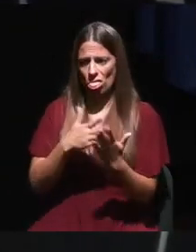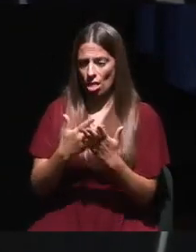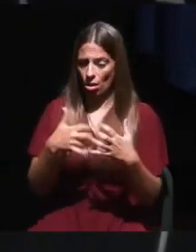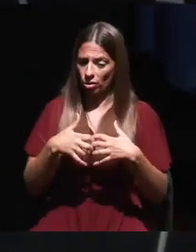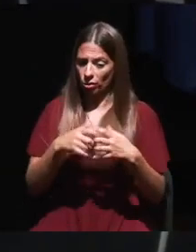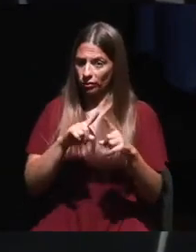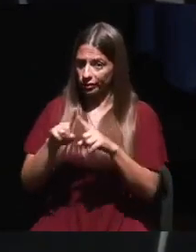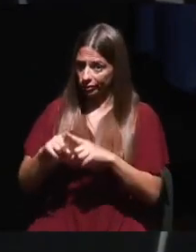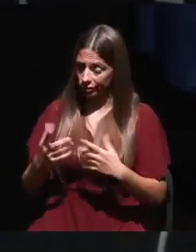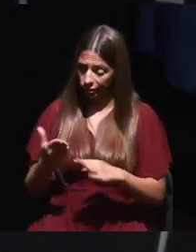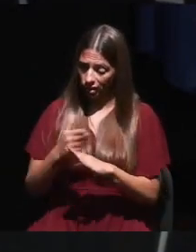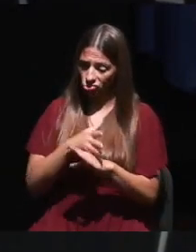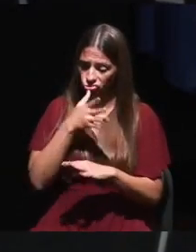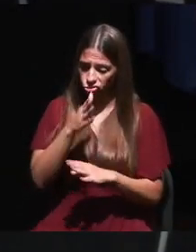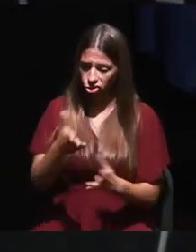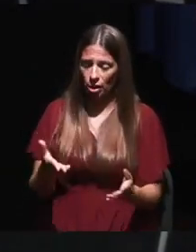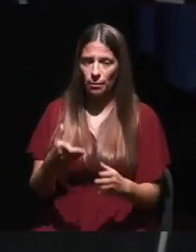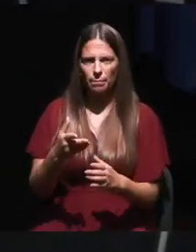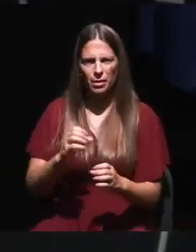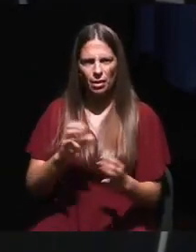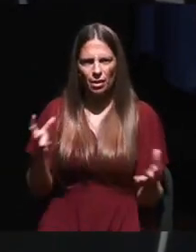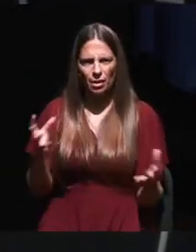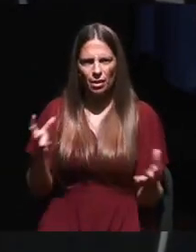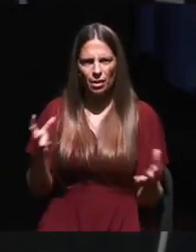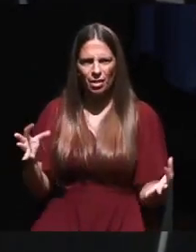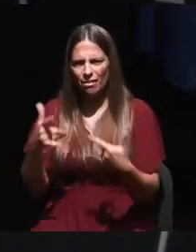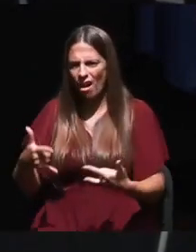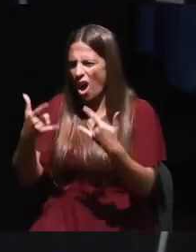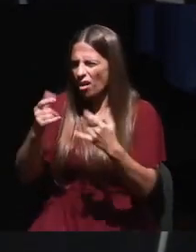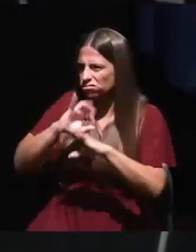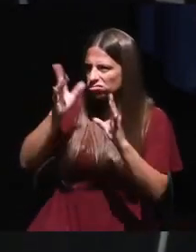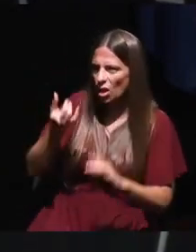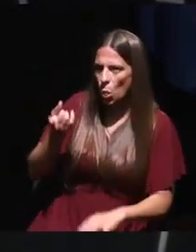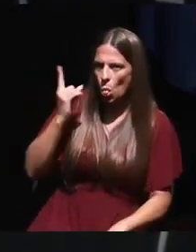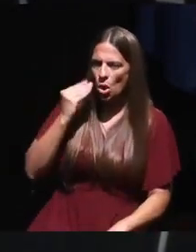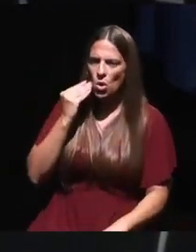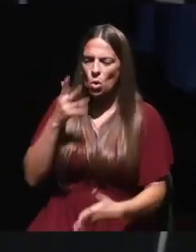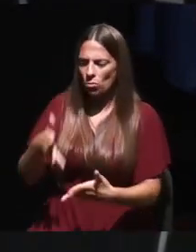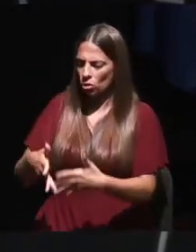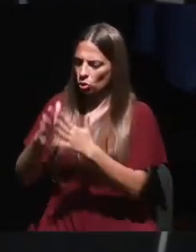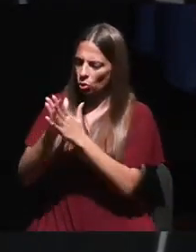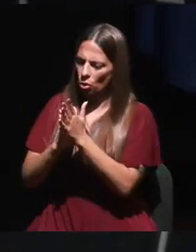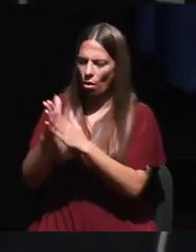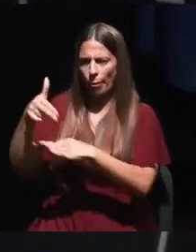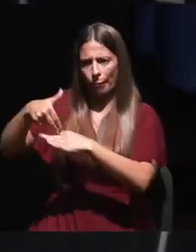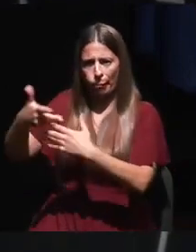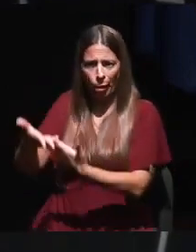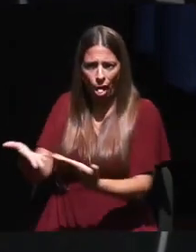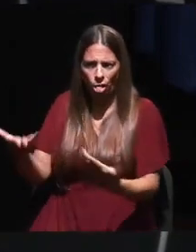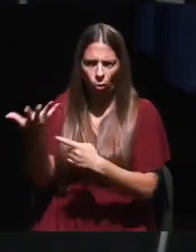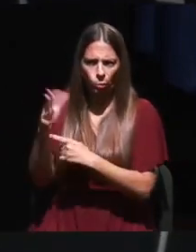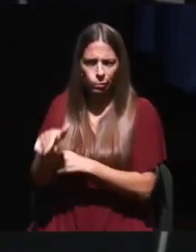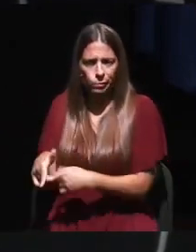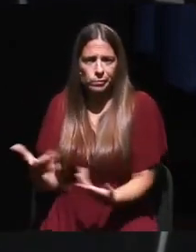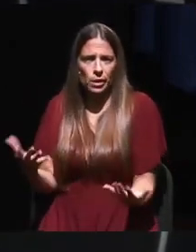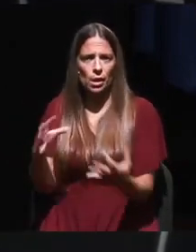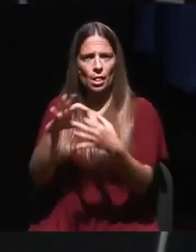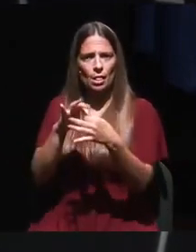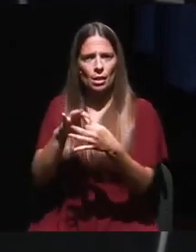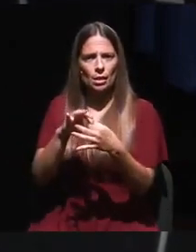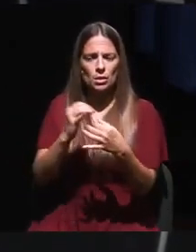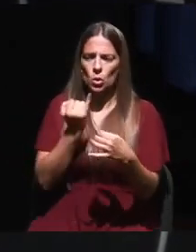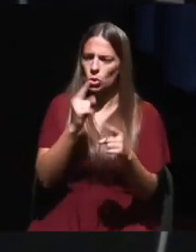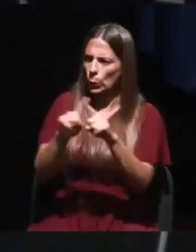já aqui foi referido, não é de todo clara a relação com o Rock in Rio. Como é feito o aproveitamento das infraestruturas, como o palco, qual é a relação entre as